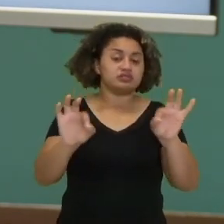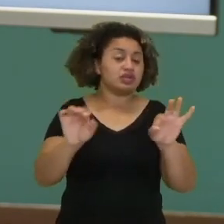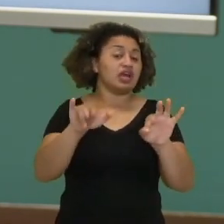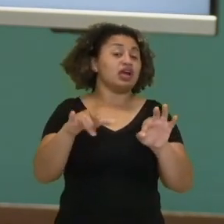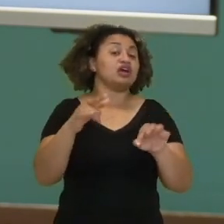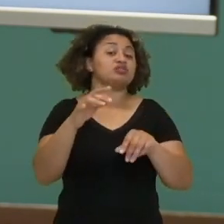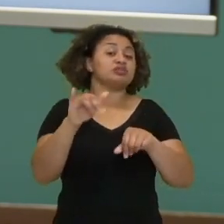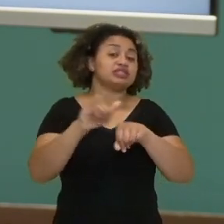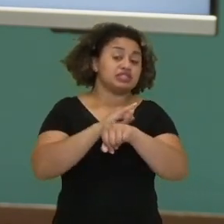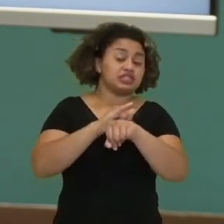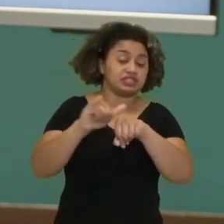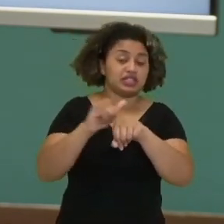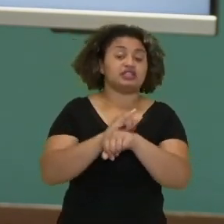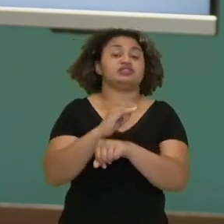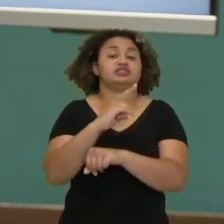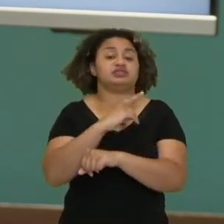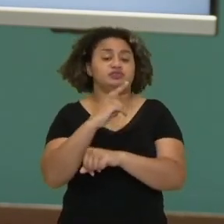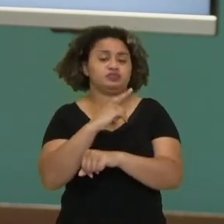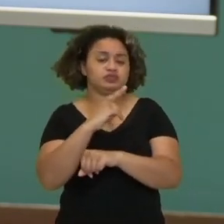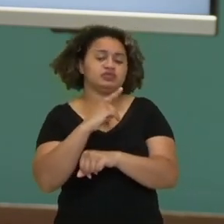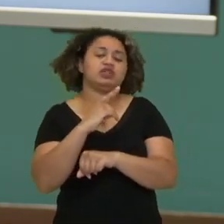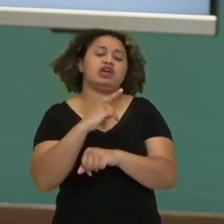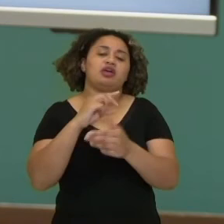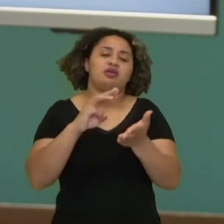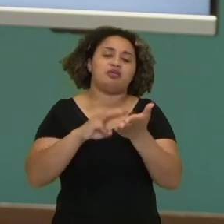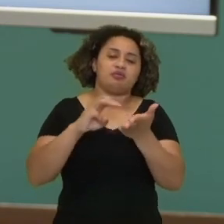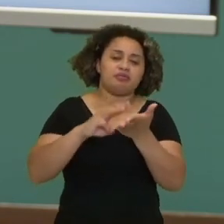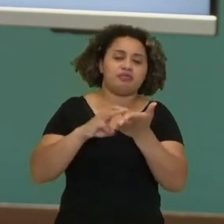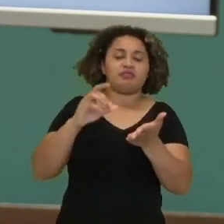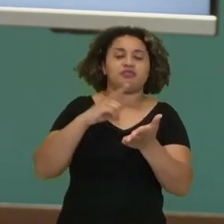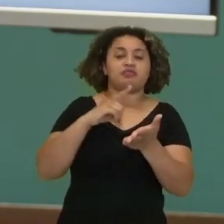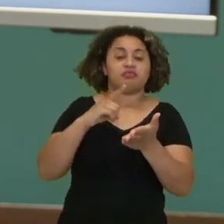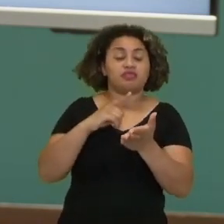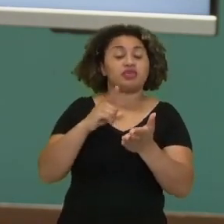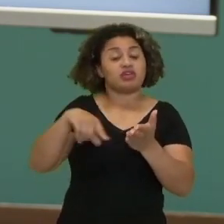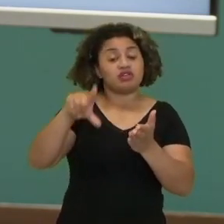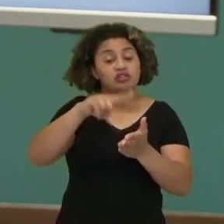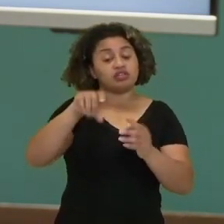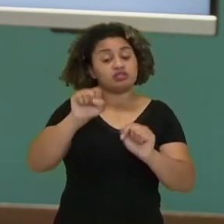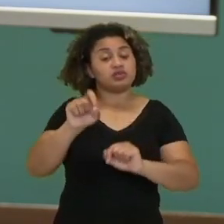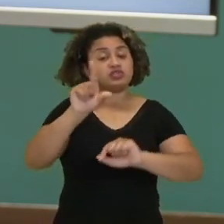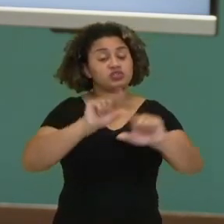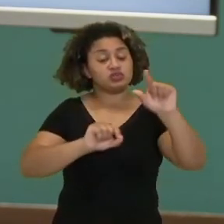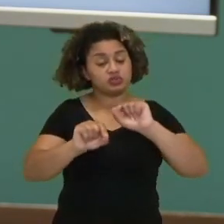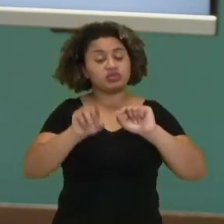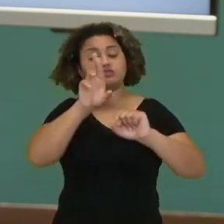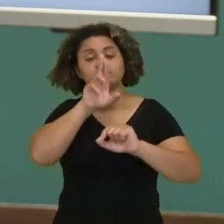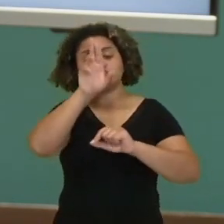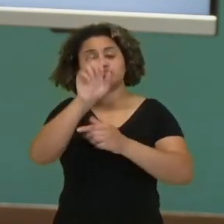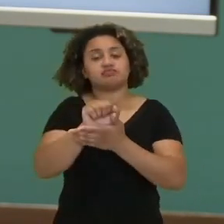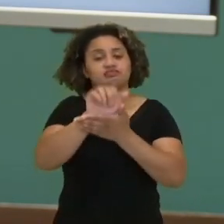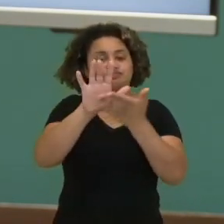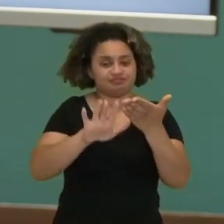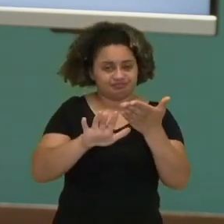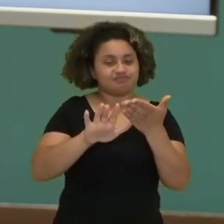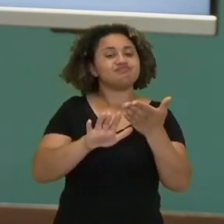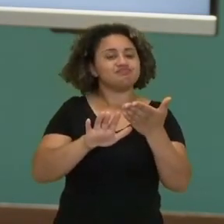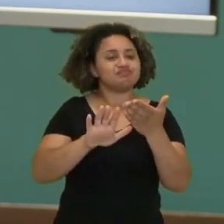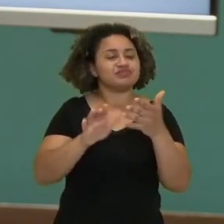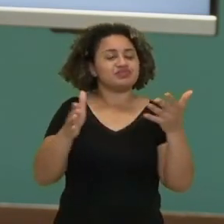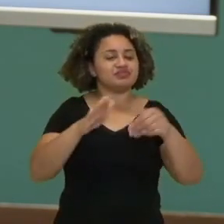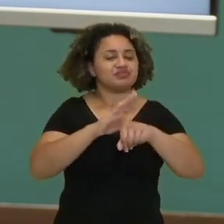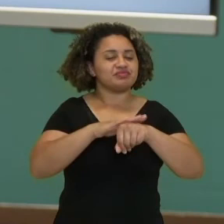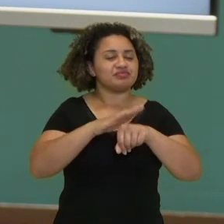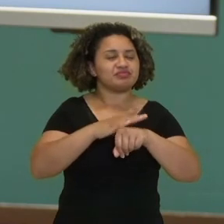uma das maneiras, é uma das metodologias que vocês podem utilizar para resolver esse problema. Então, vou dar